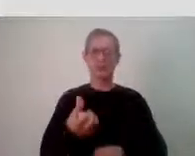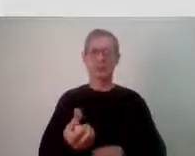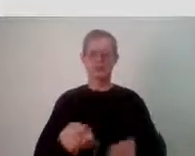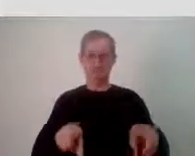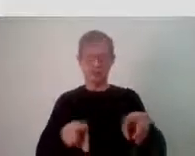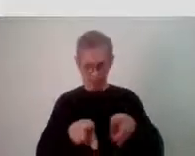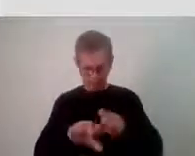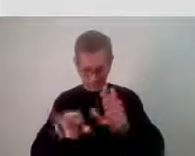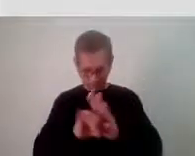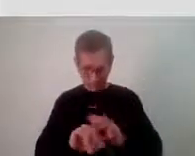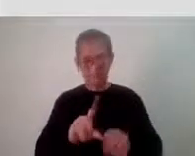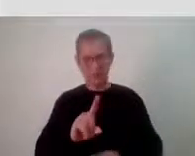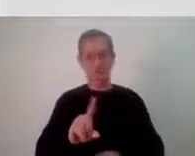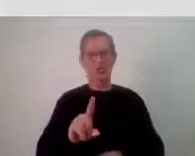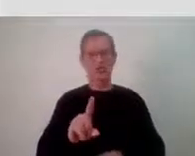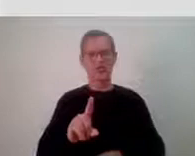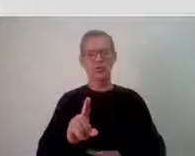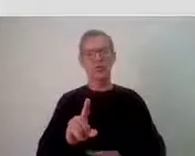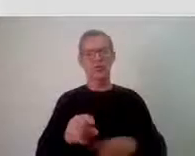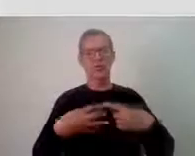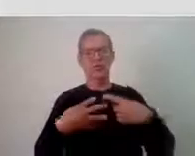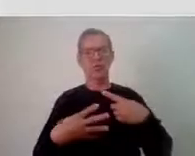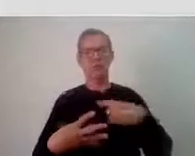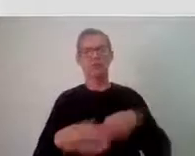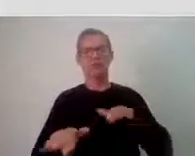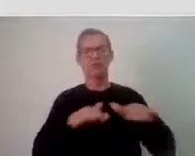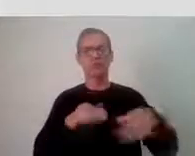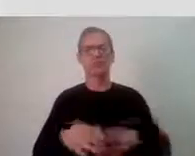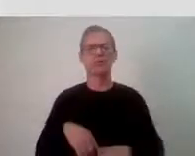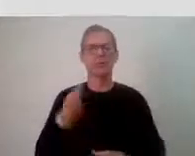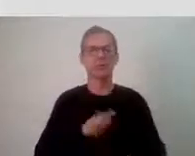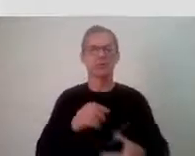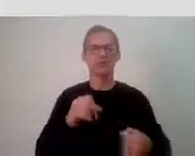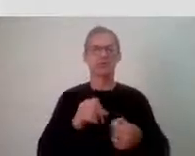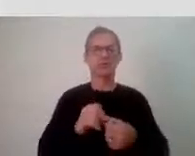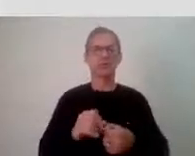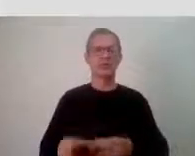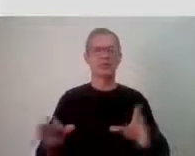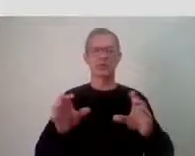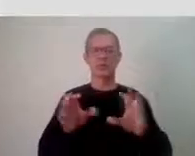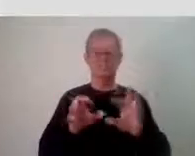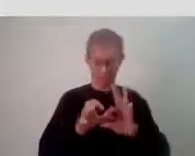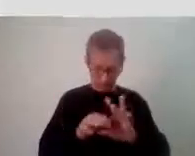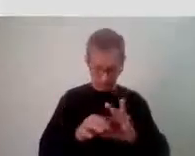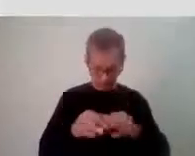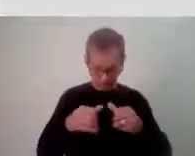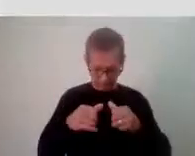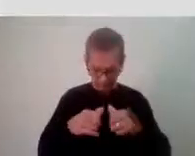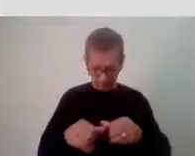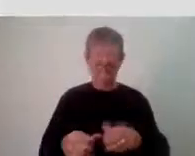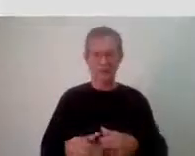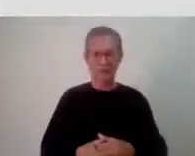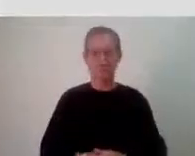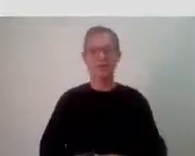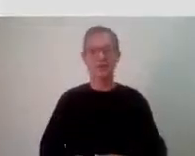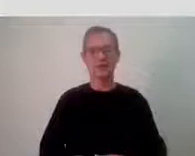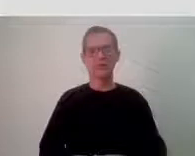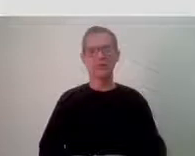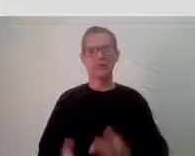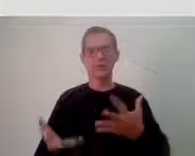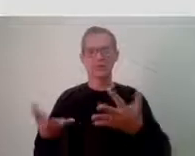instante de 1 a 4. O deslocamento é só a gente fazer a integral nesse intervalo da